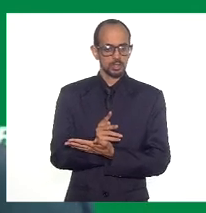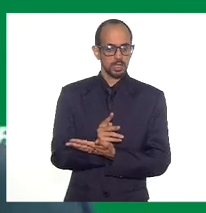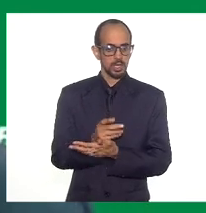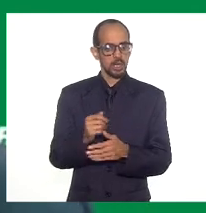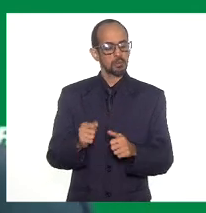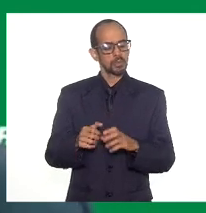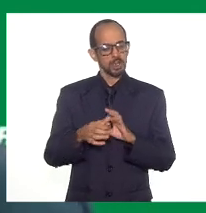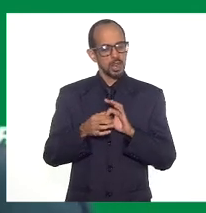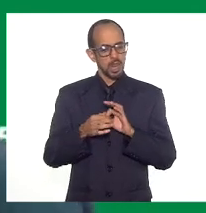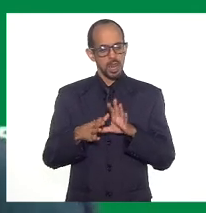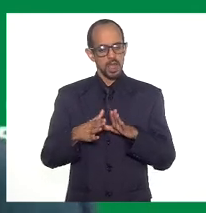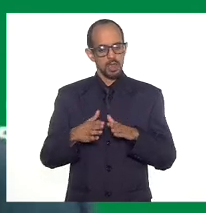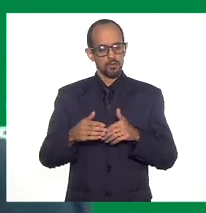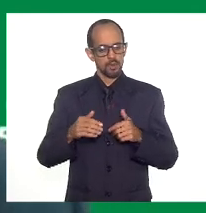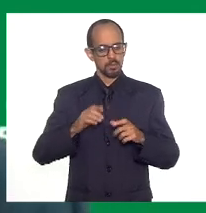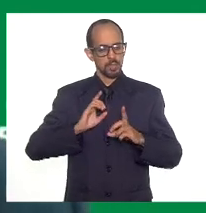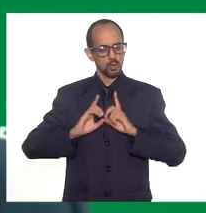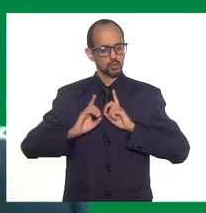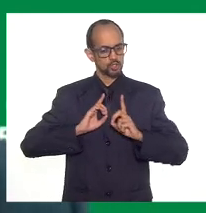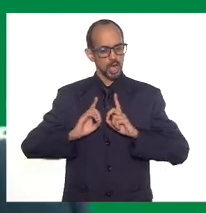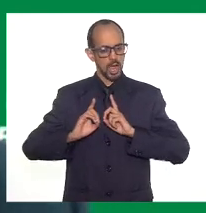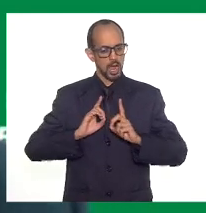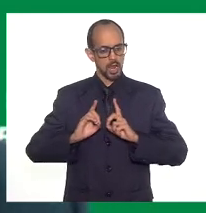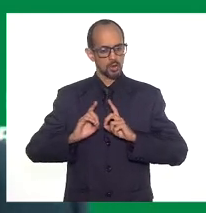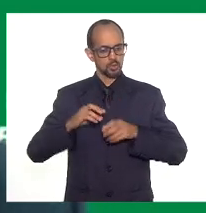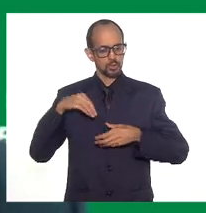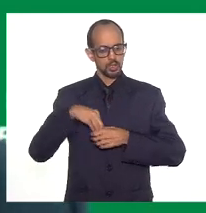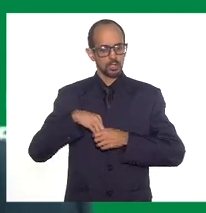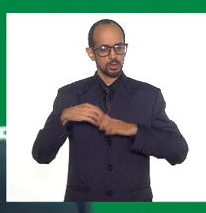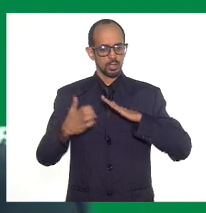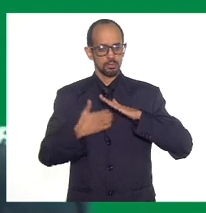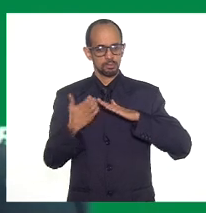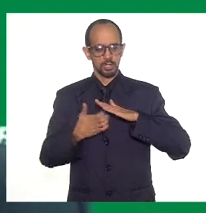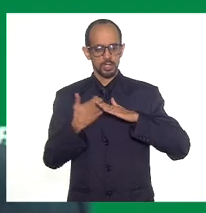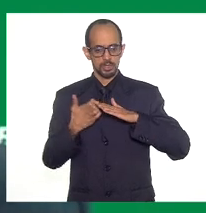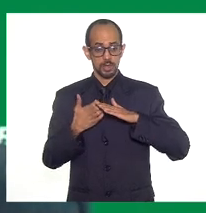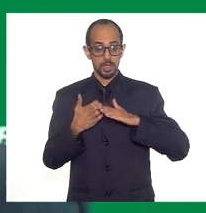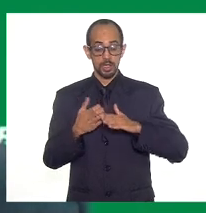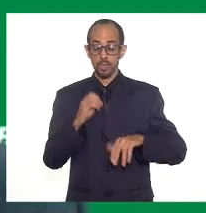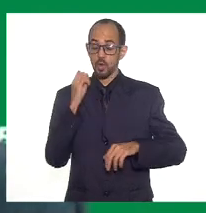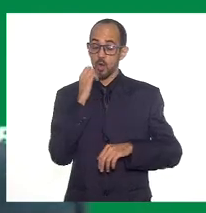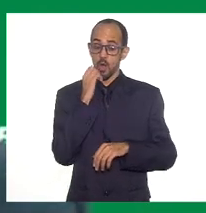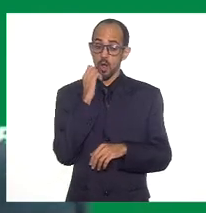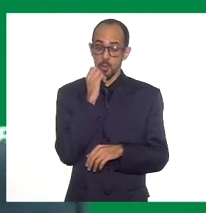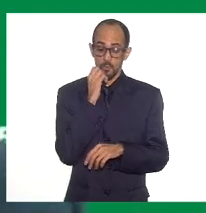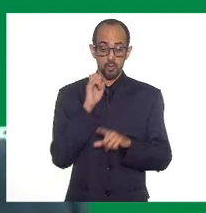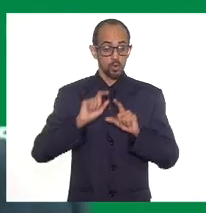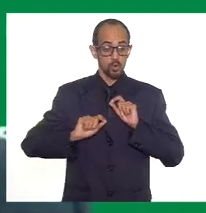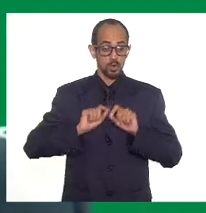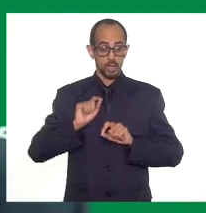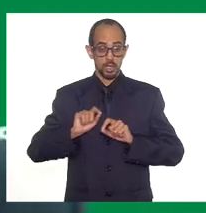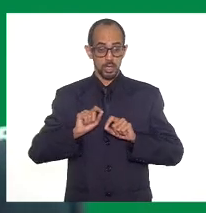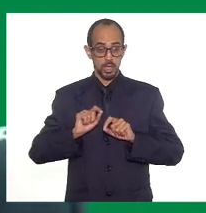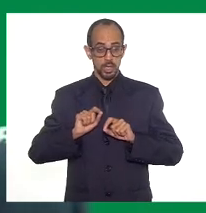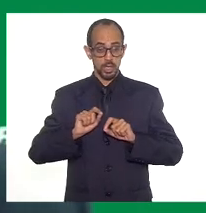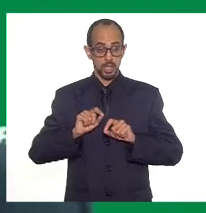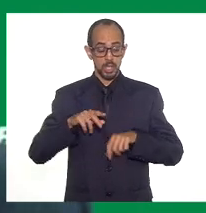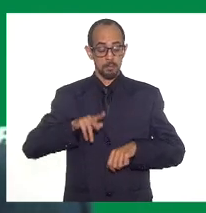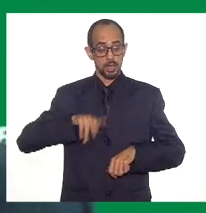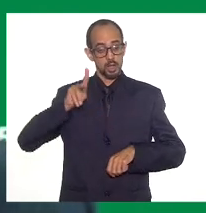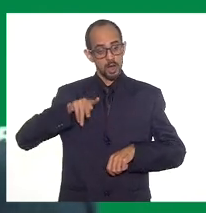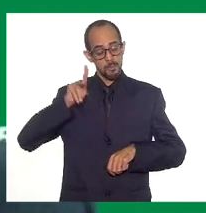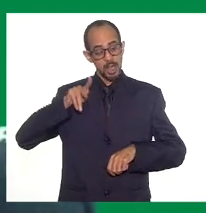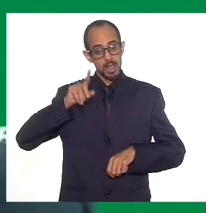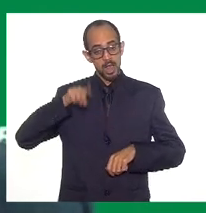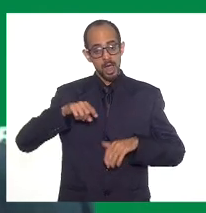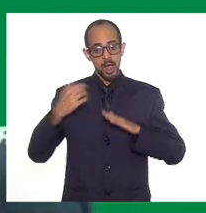ao diálogo na empresa e obviamente, né, a Petrobras é uma empresa, né, é um player no mercado,